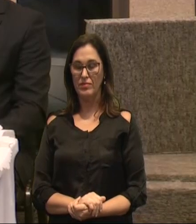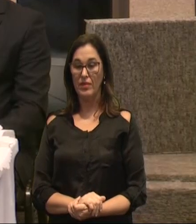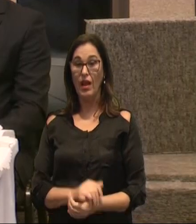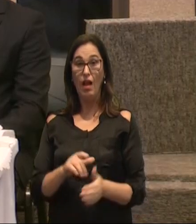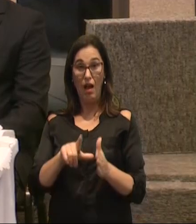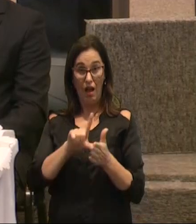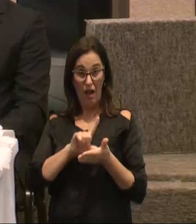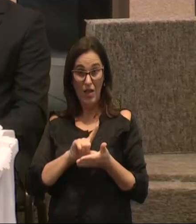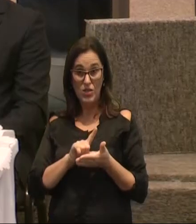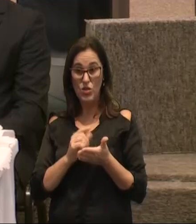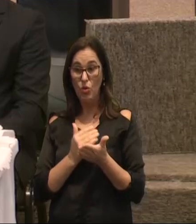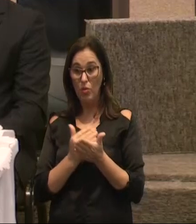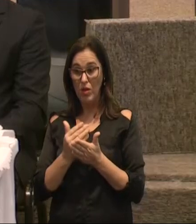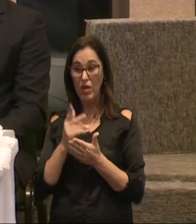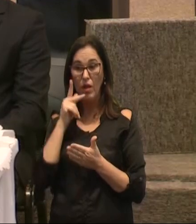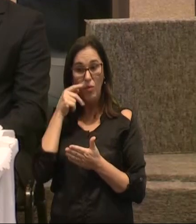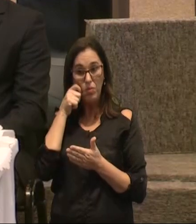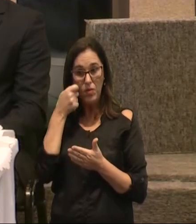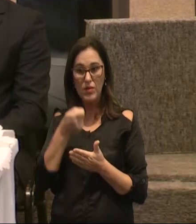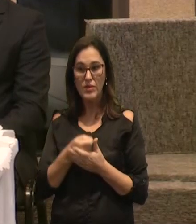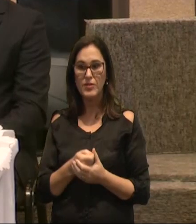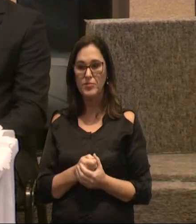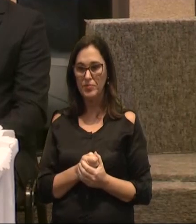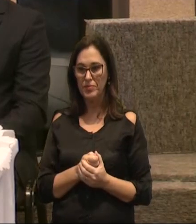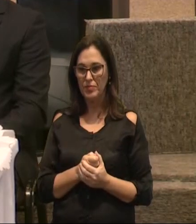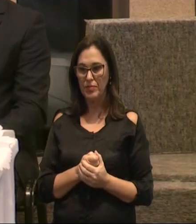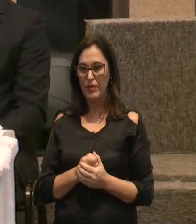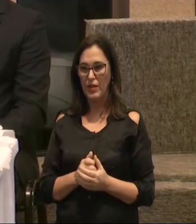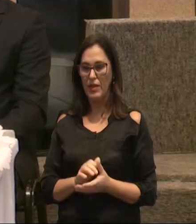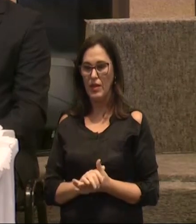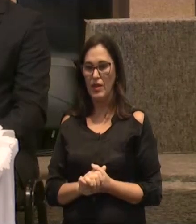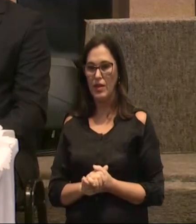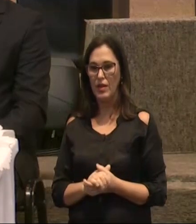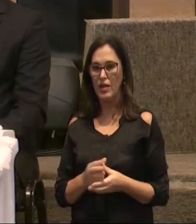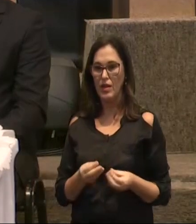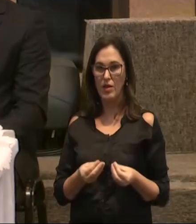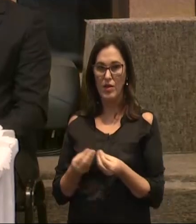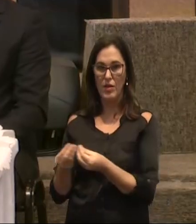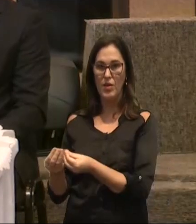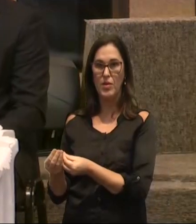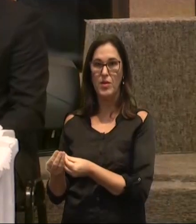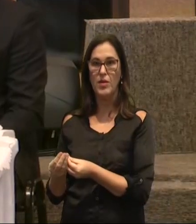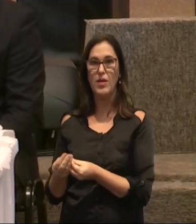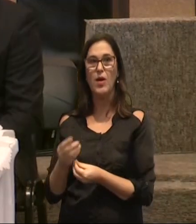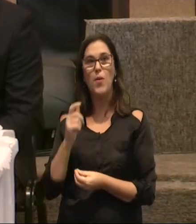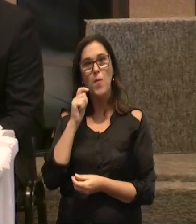Antes de procedermos com a entrega do segundo elemento, eu quero passar, pastor